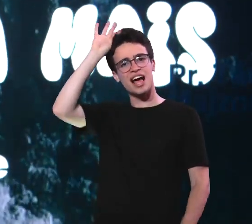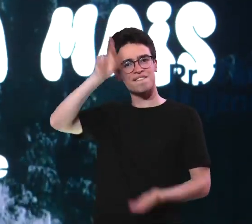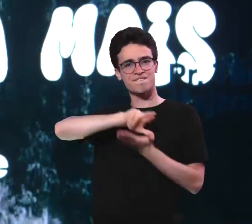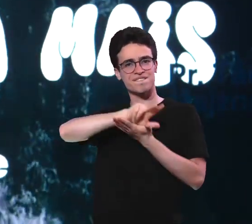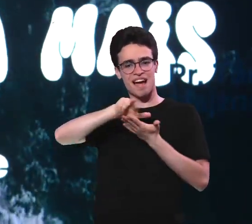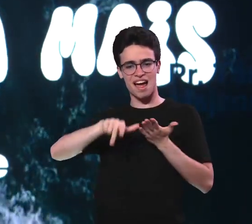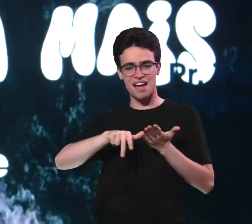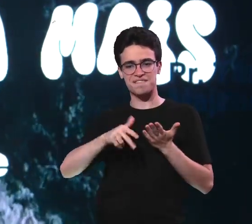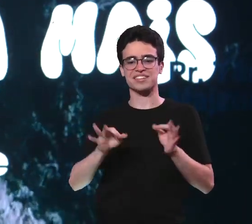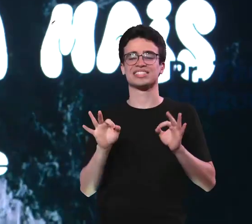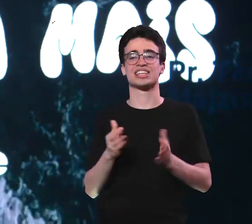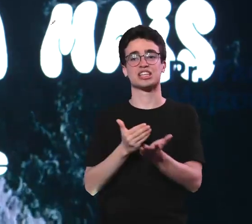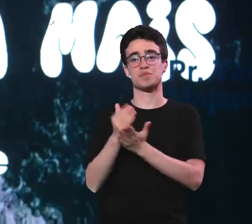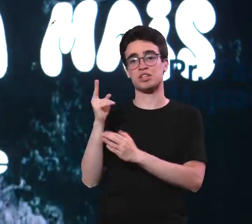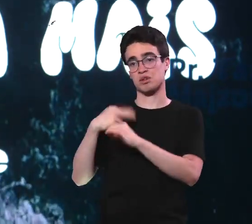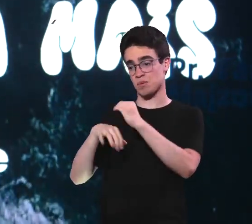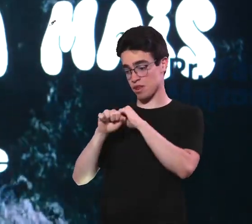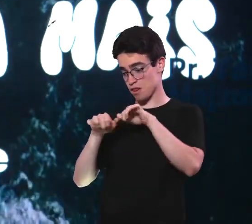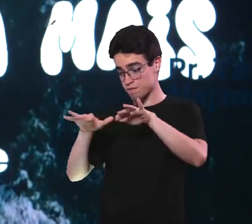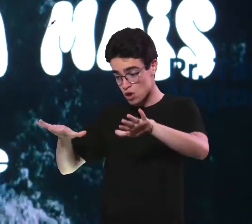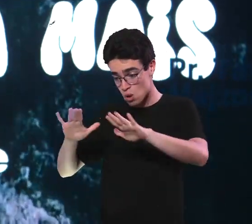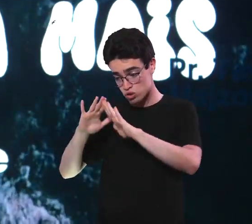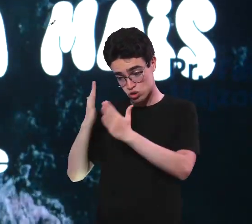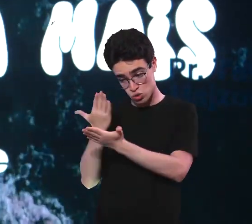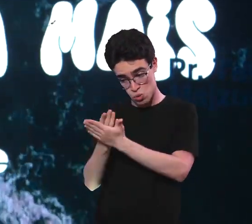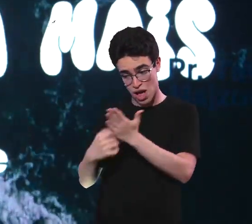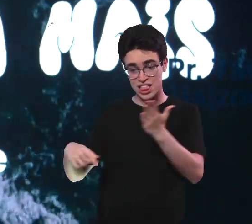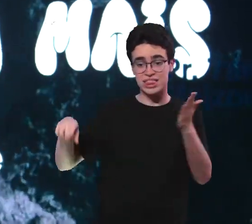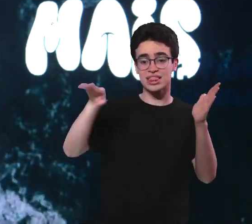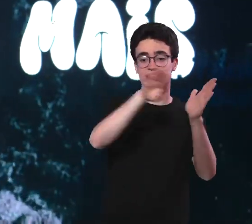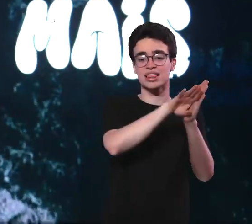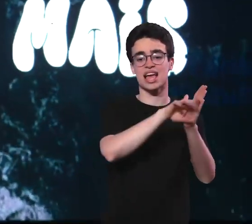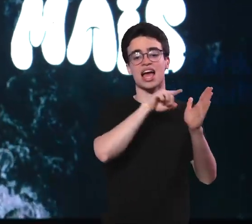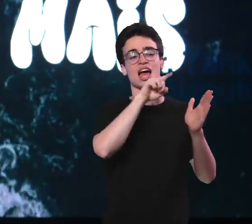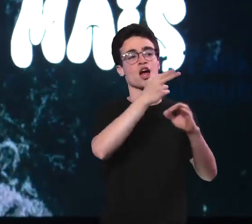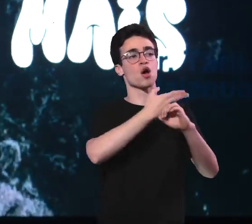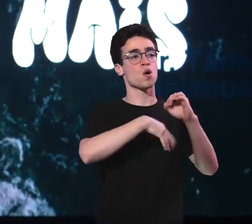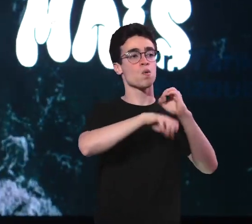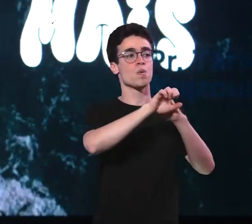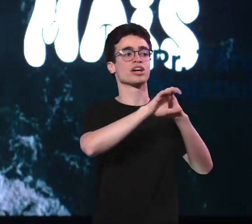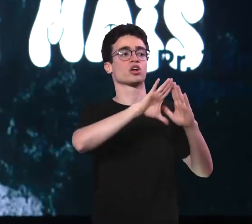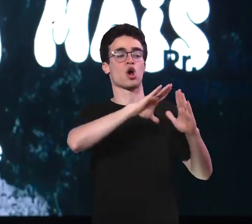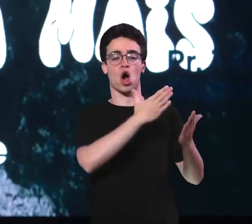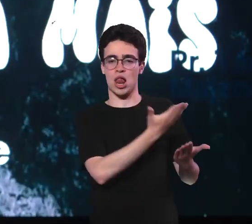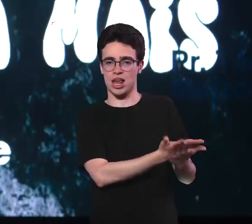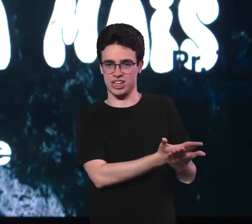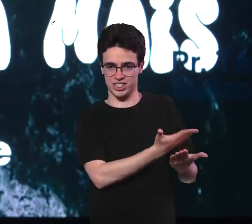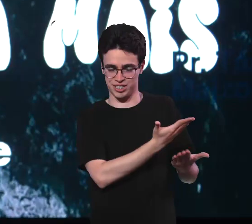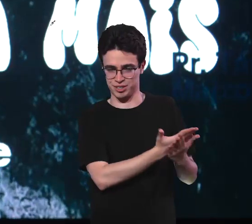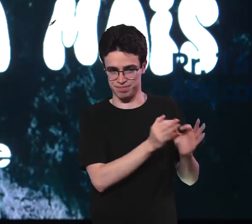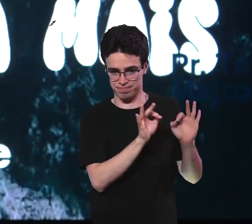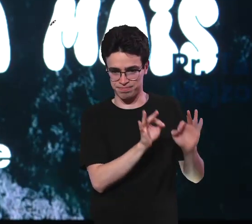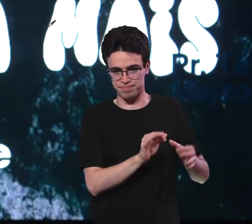bênção. Começa na One Flow School no Ministério de Adolescentes e termina no One College aqui na One. Bom, vamos lá.